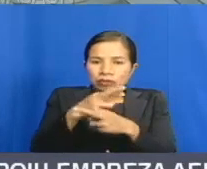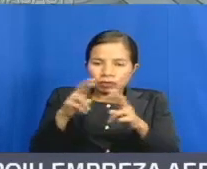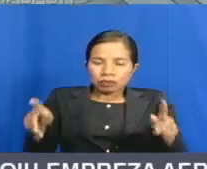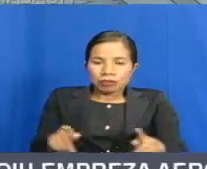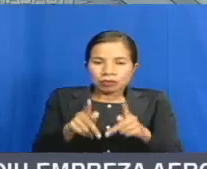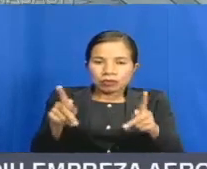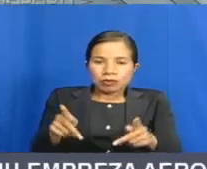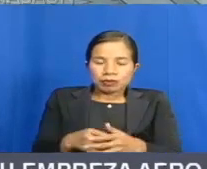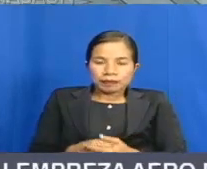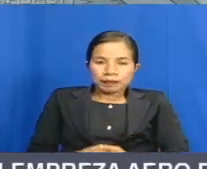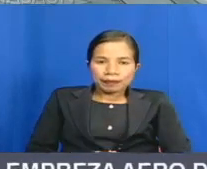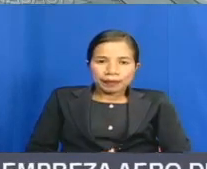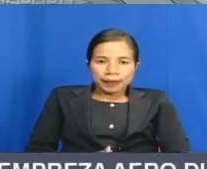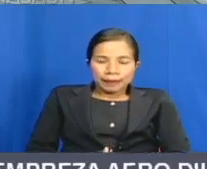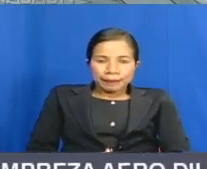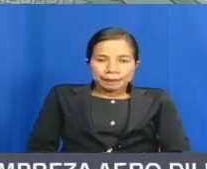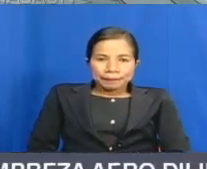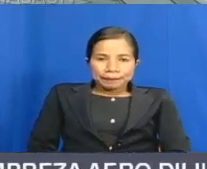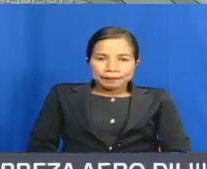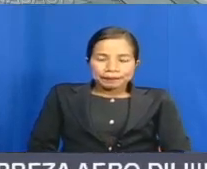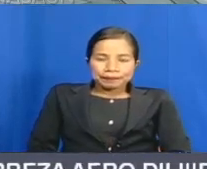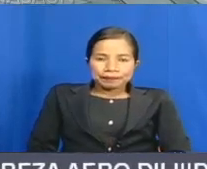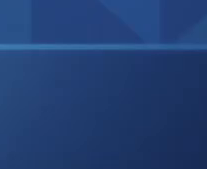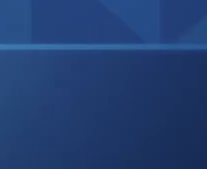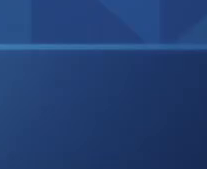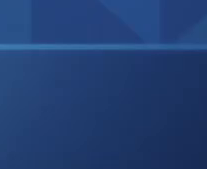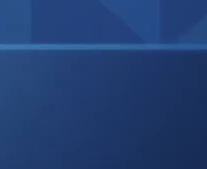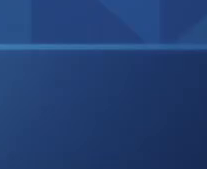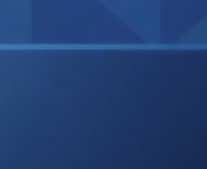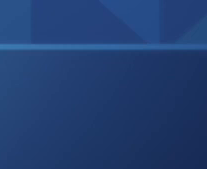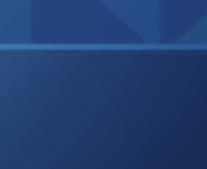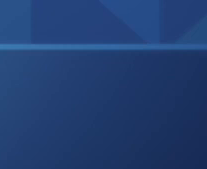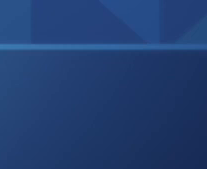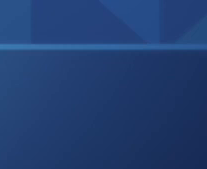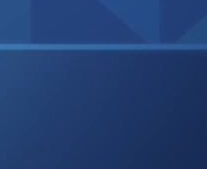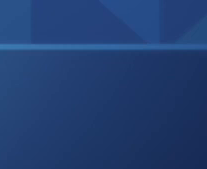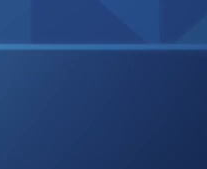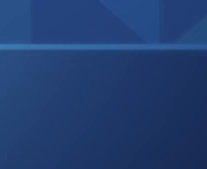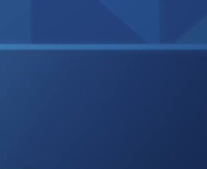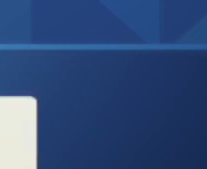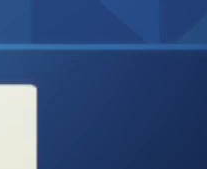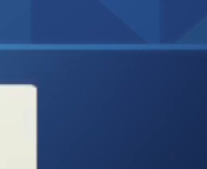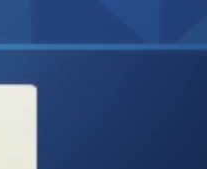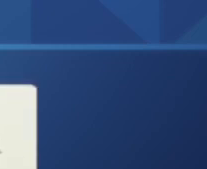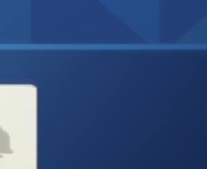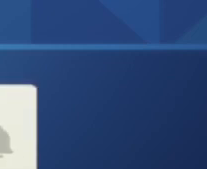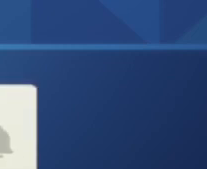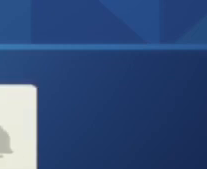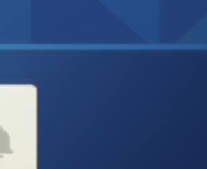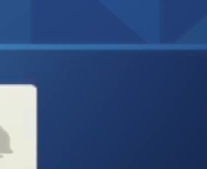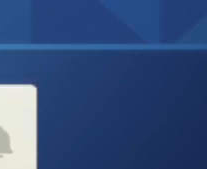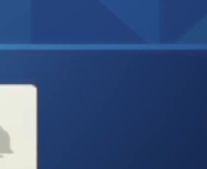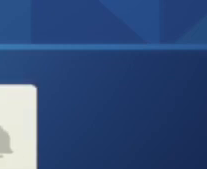público. Olandino Pacheco, Cristóvão Silva ba RTTL. Hai, telespectadores atu hedan informação